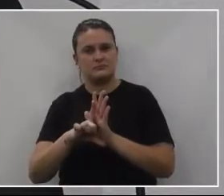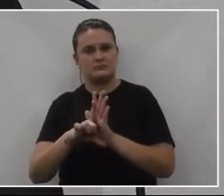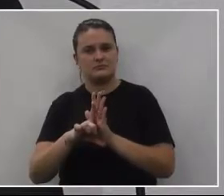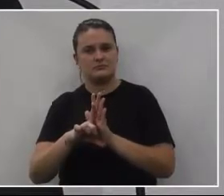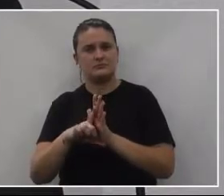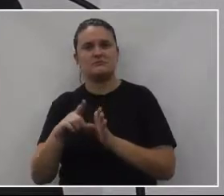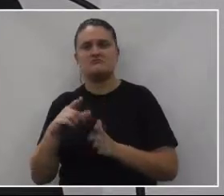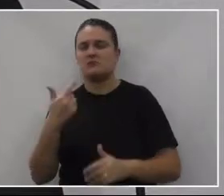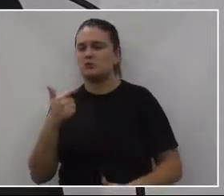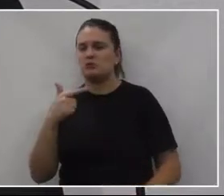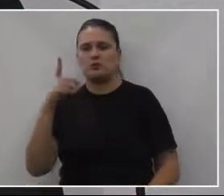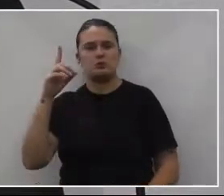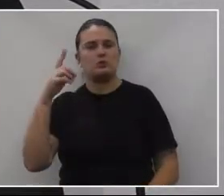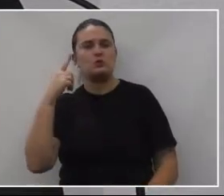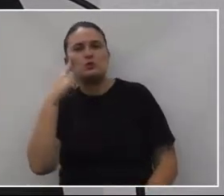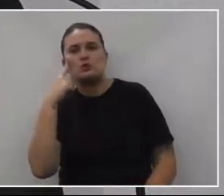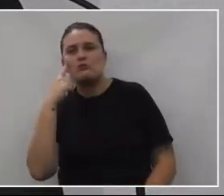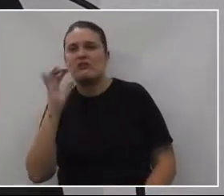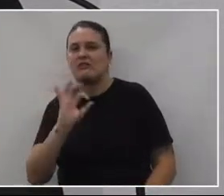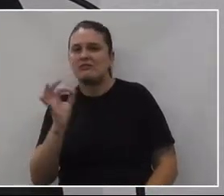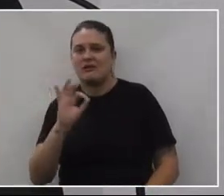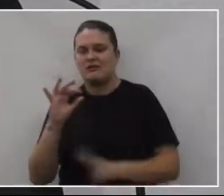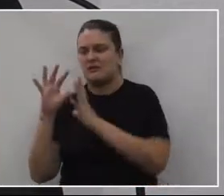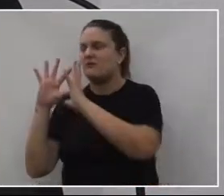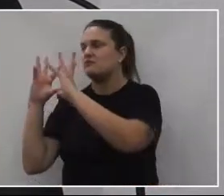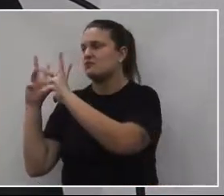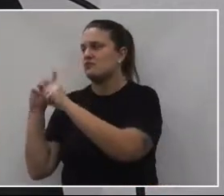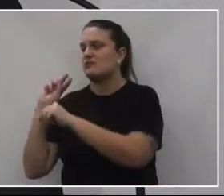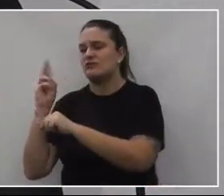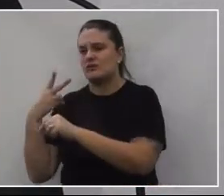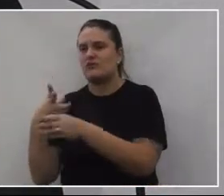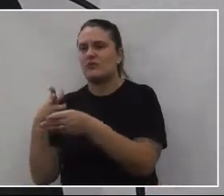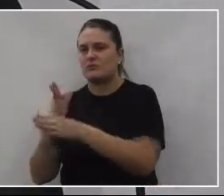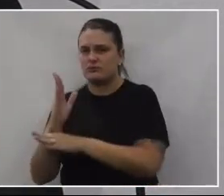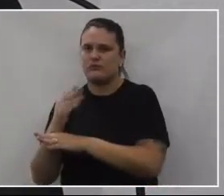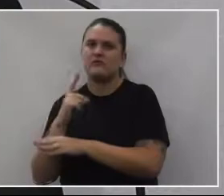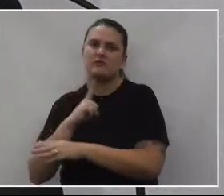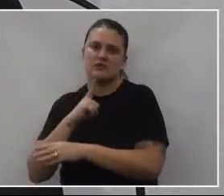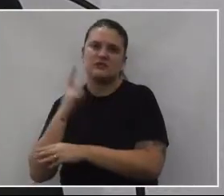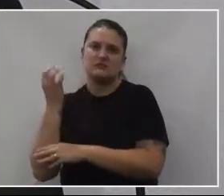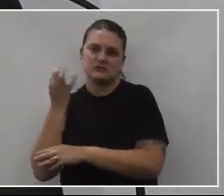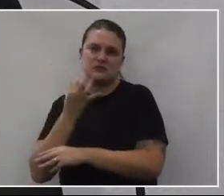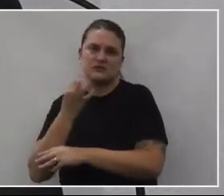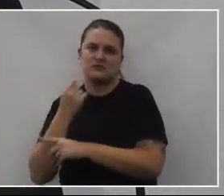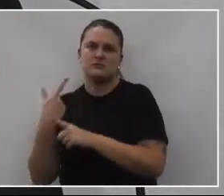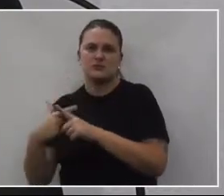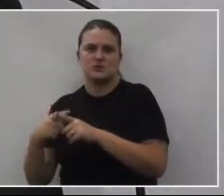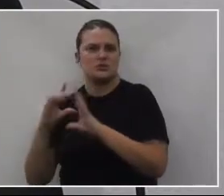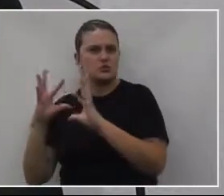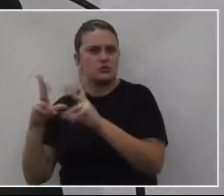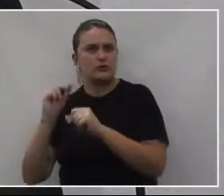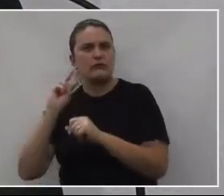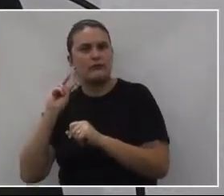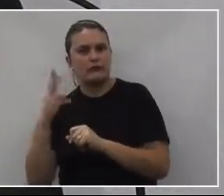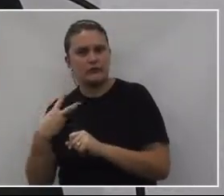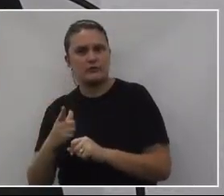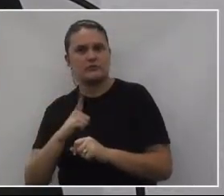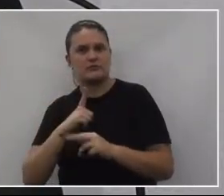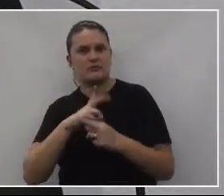não tenho dúvida nenhuma que da aprovação desse projeto de lei, os senhores vereadores que compõem essa Casa de Leis vão